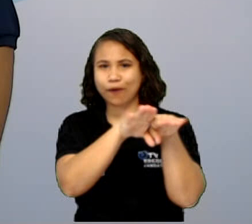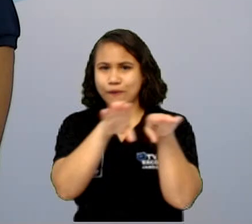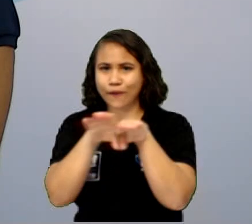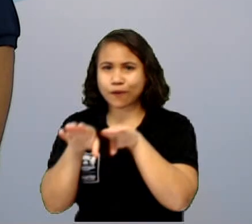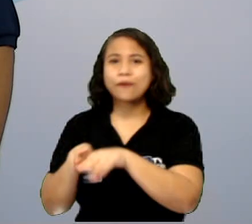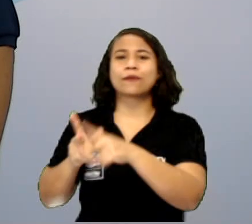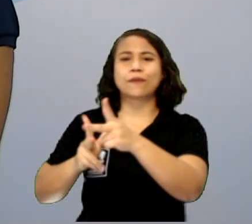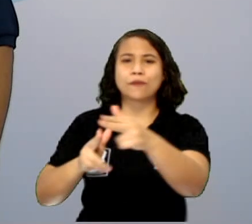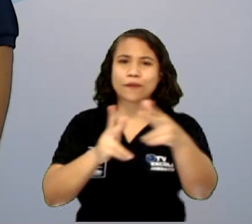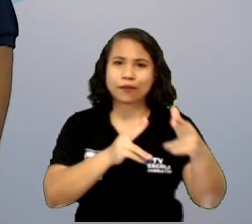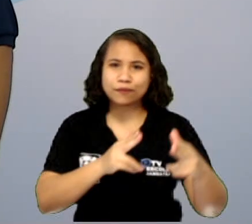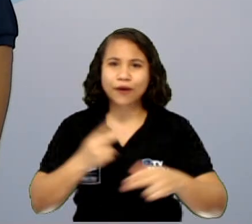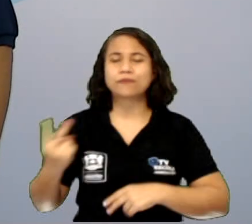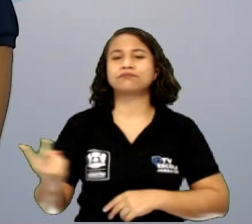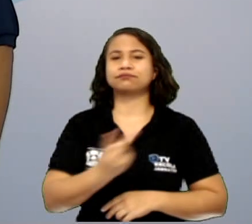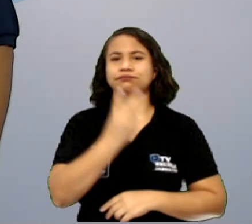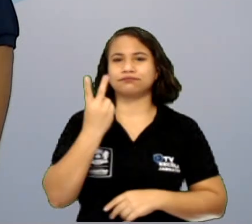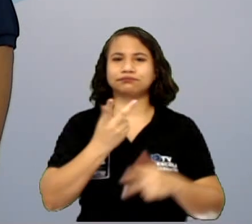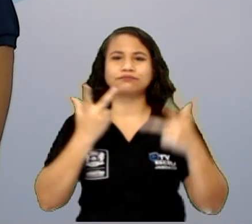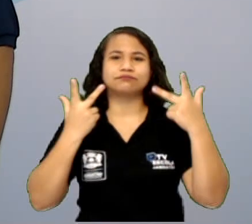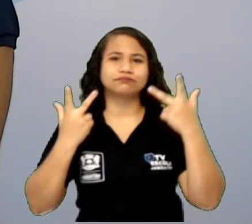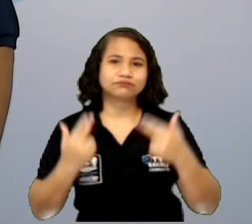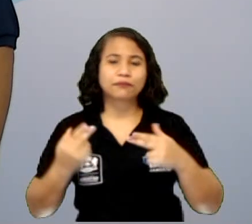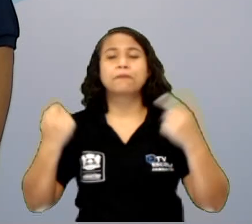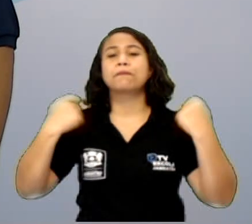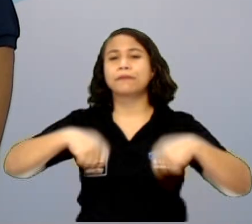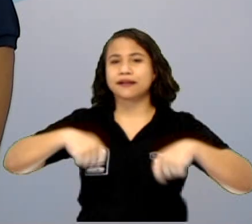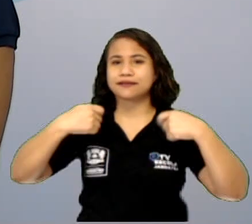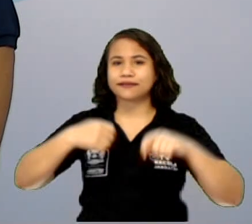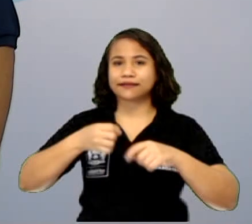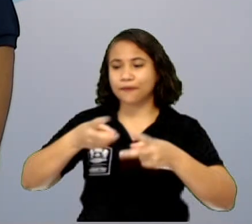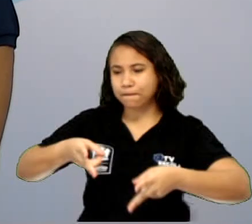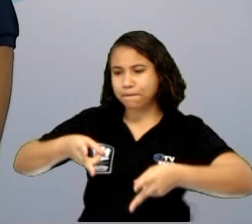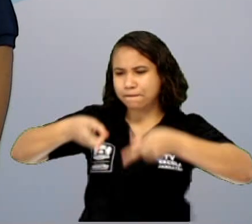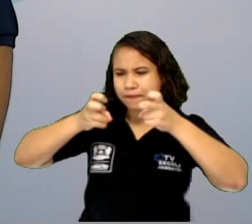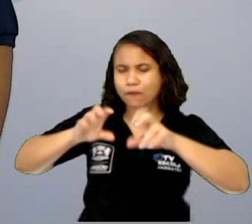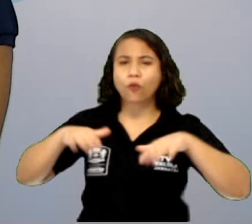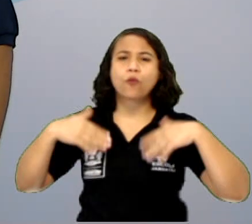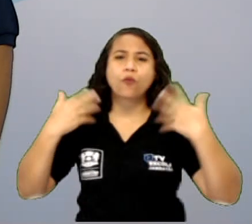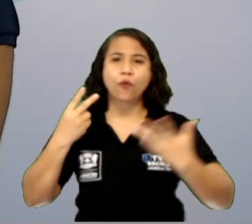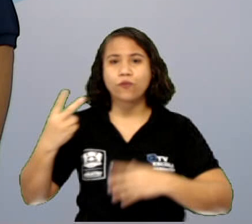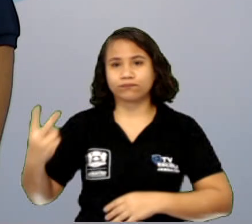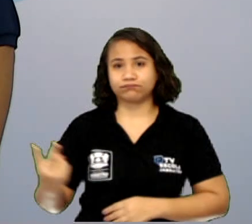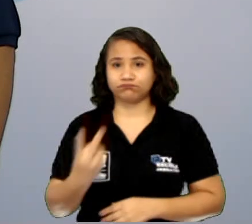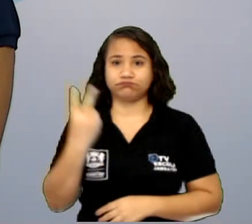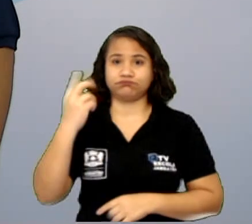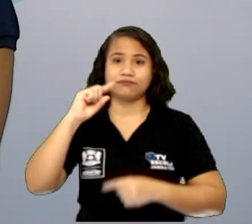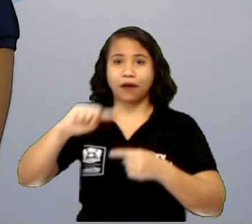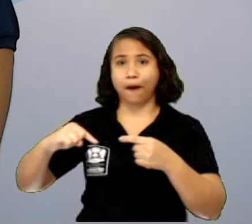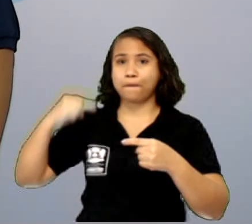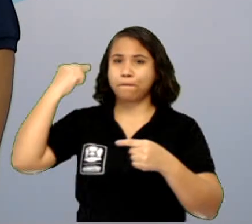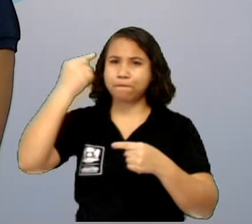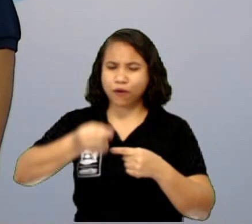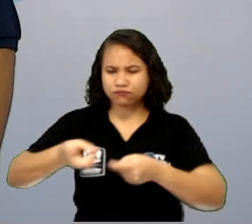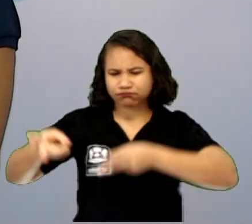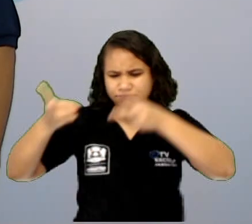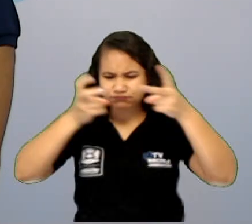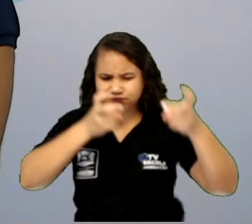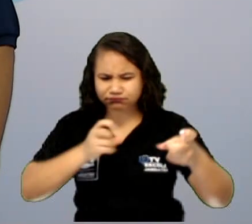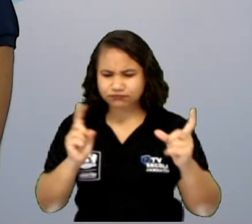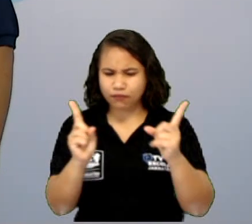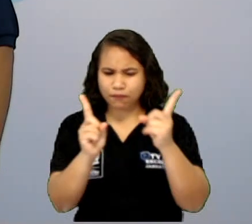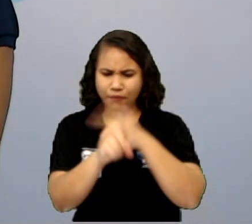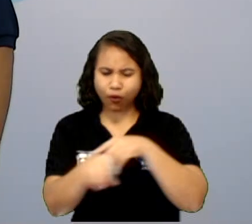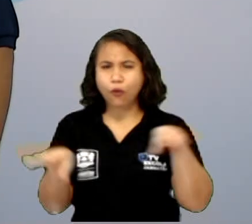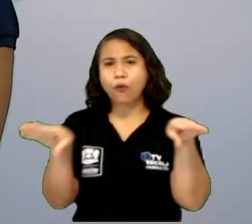com grandezas proporcionais a gente precisa primeiro identificar as grandezas depois vai ficar a seleção diretamente